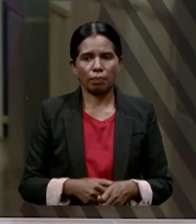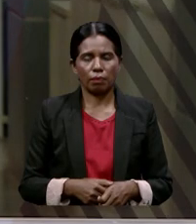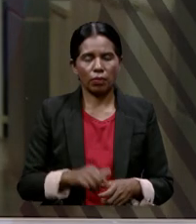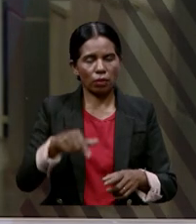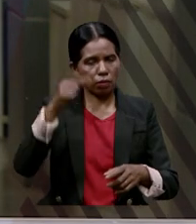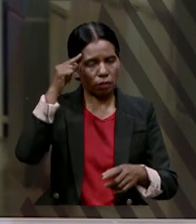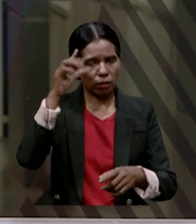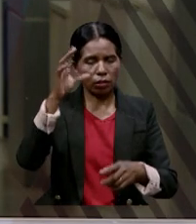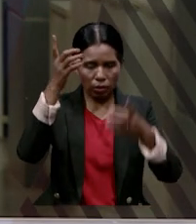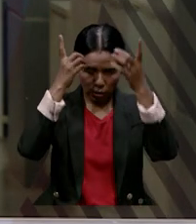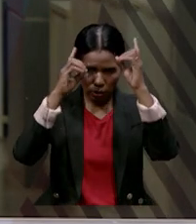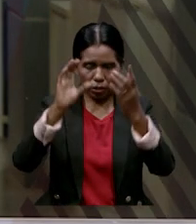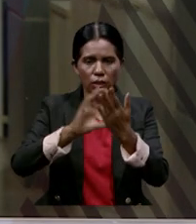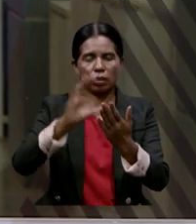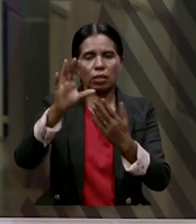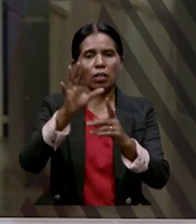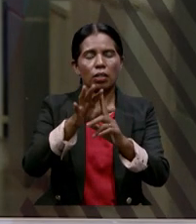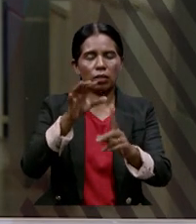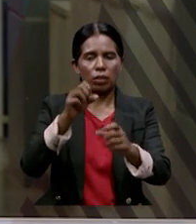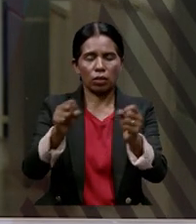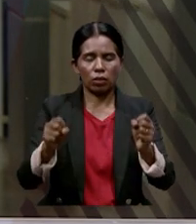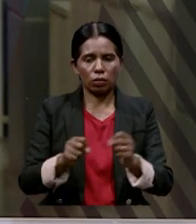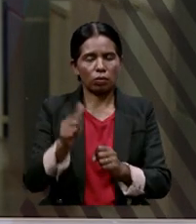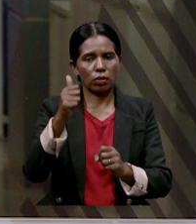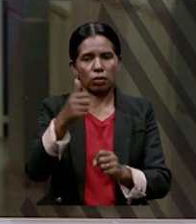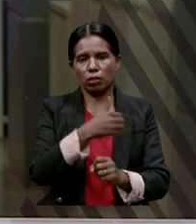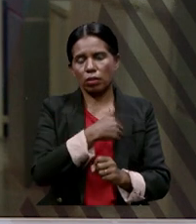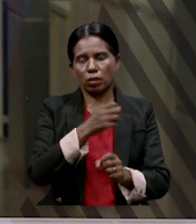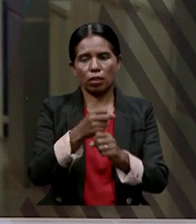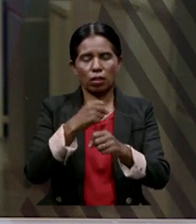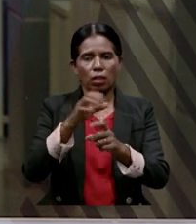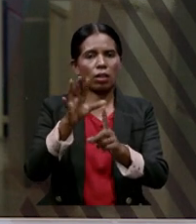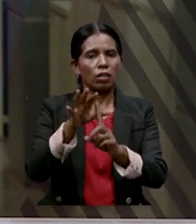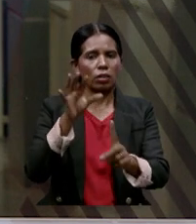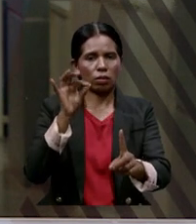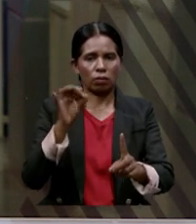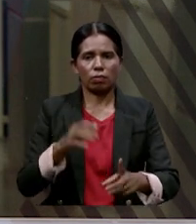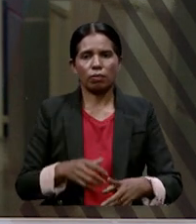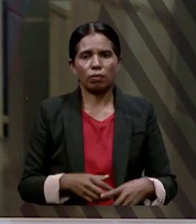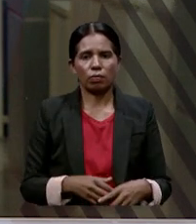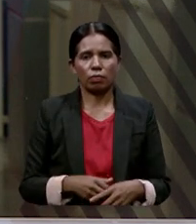Governo decide calendário para eleição e a sucos anulo o NBC de realiza a eleição.